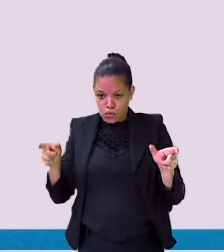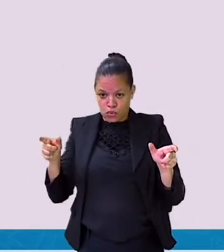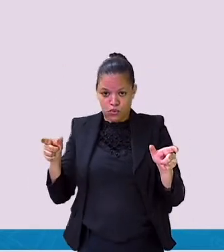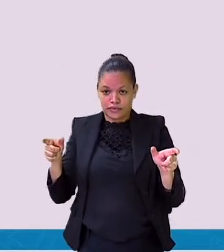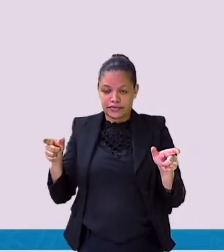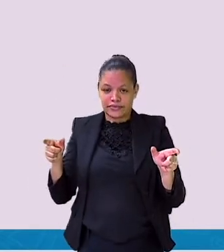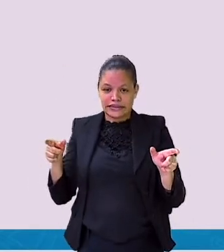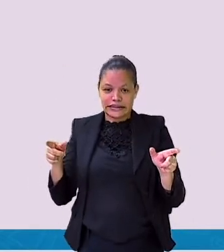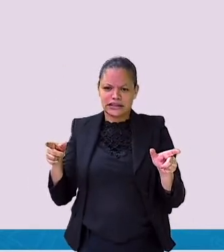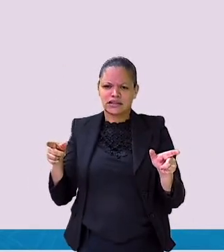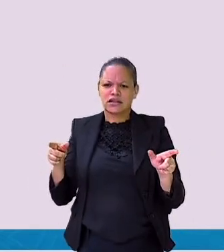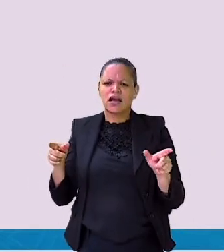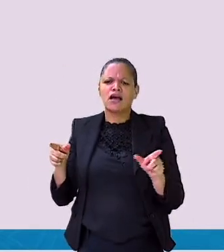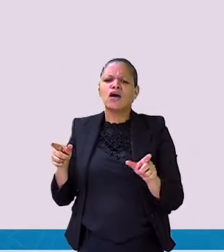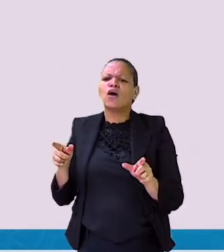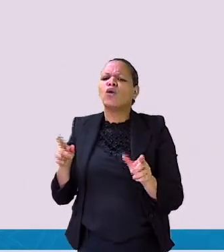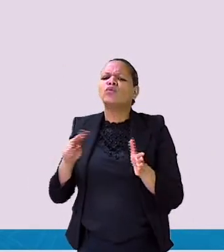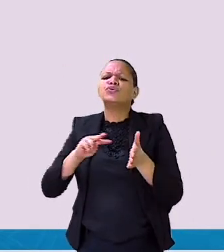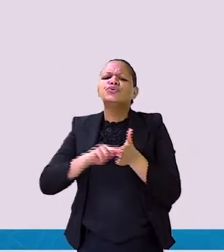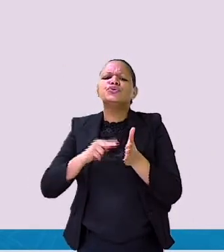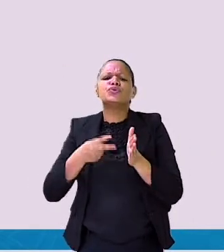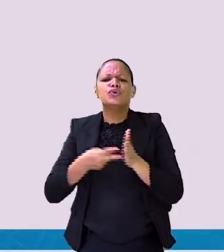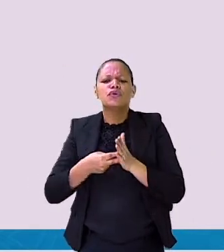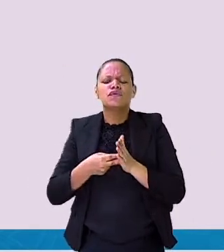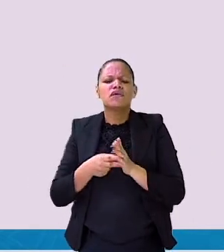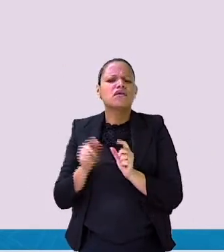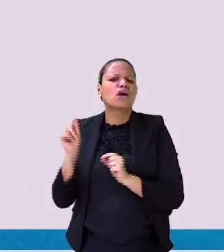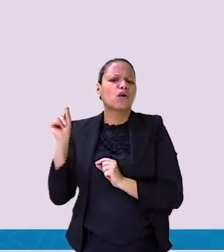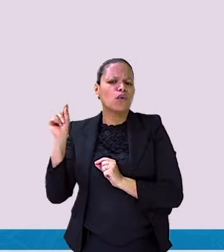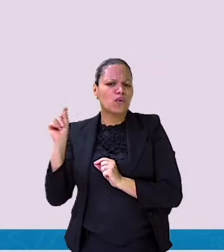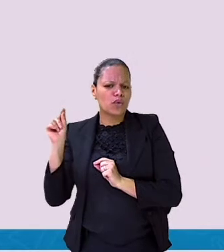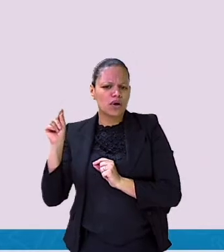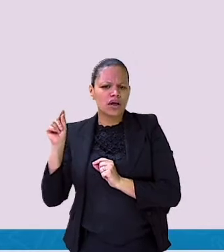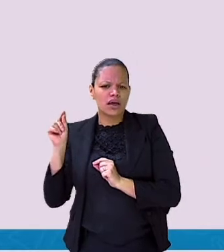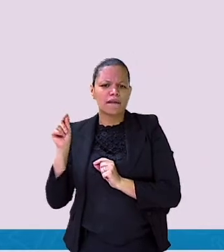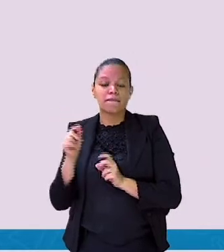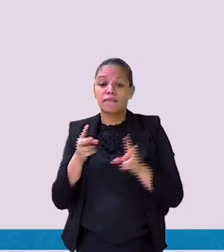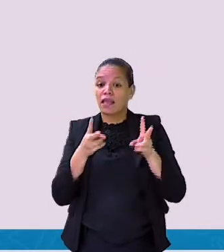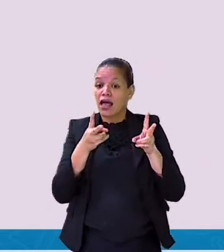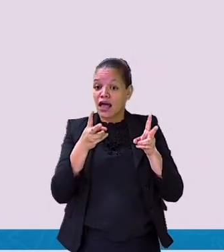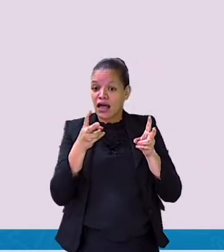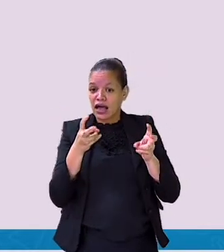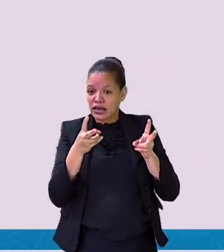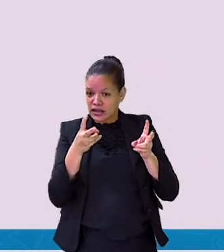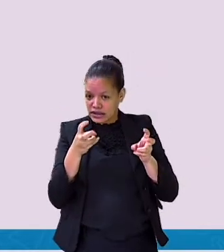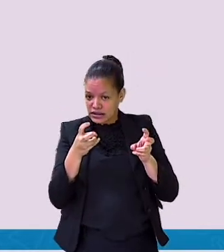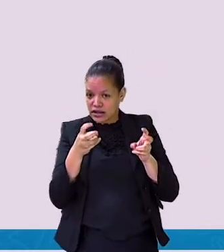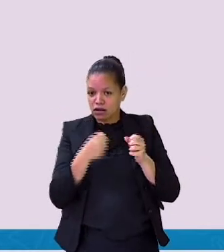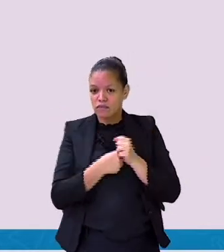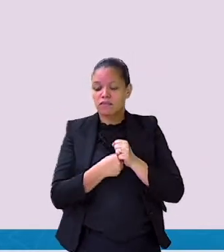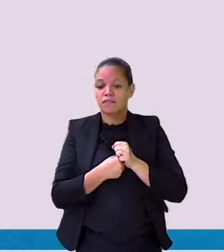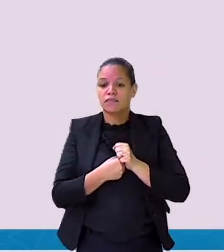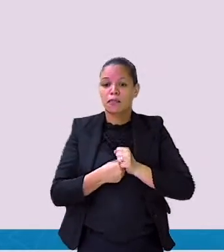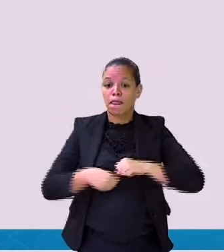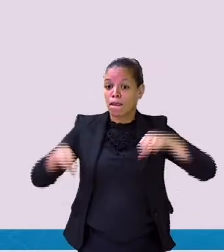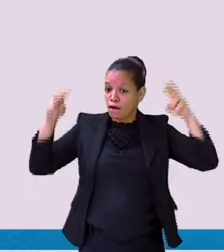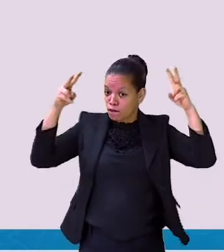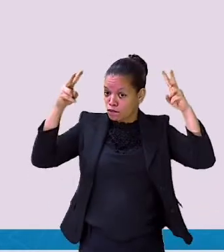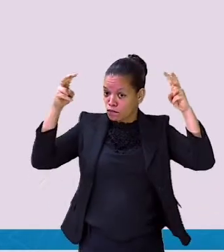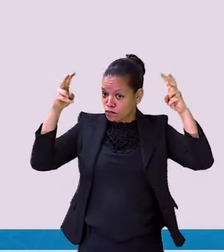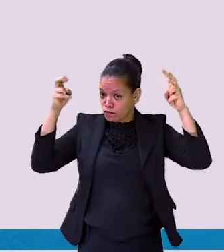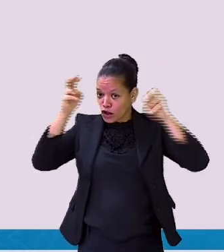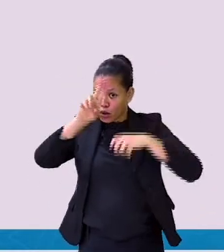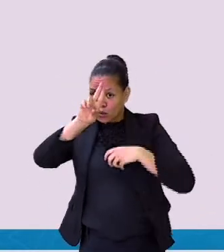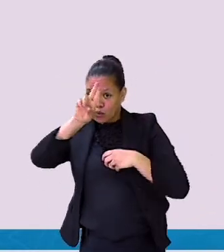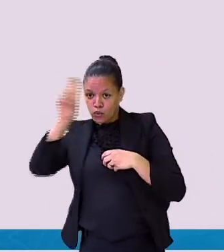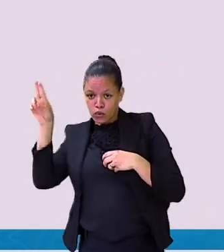gente não vai analisar o gráfico. Mas a densidade demográfica é a quantidade de pessoas por metro